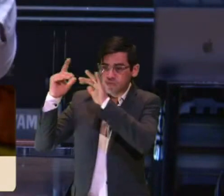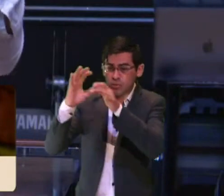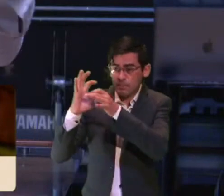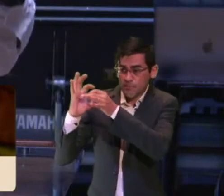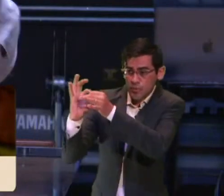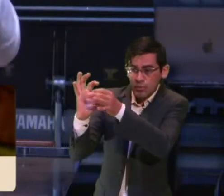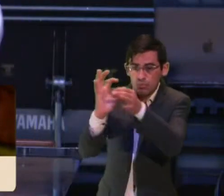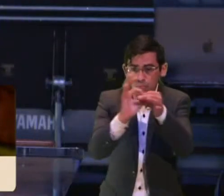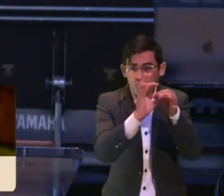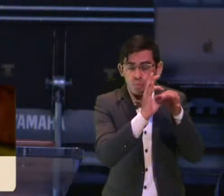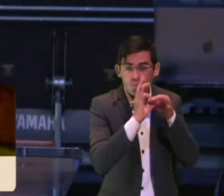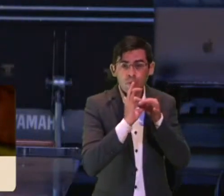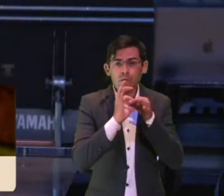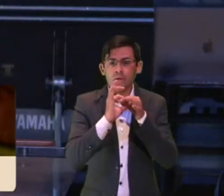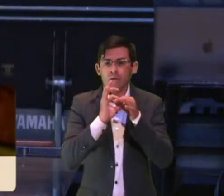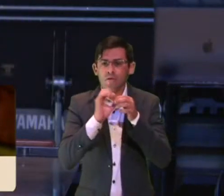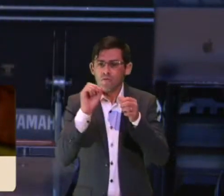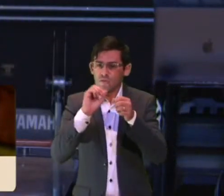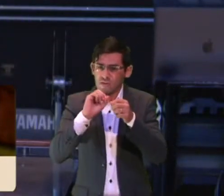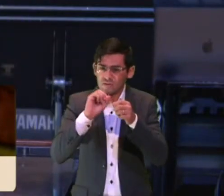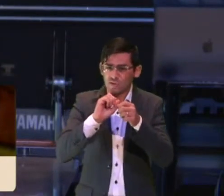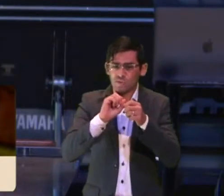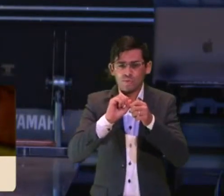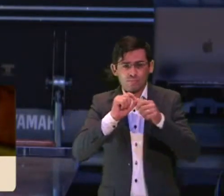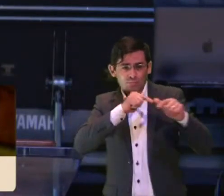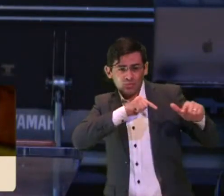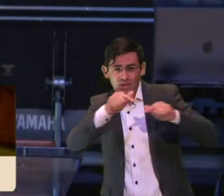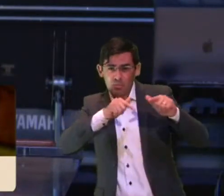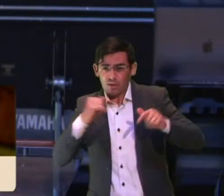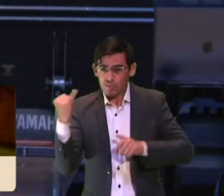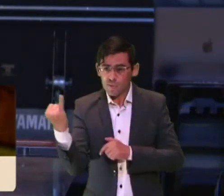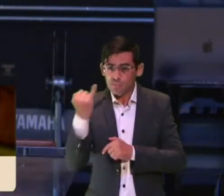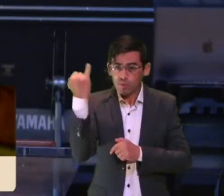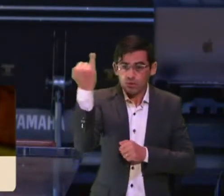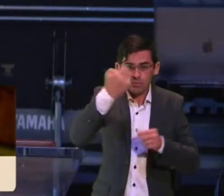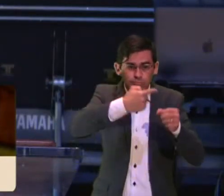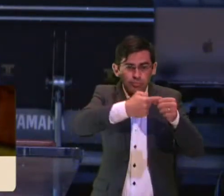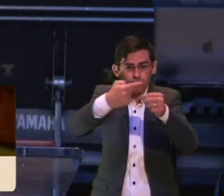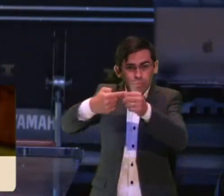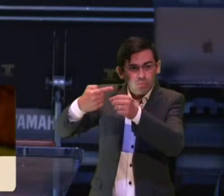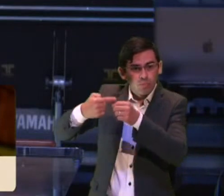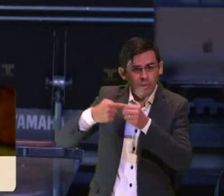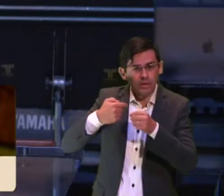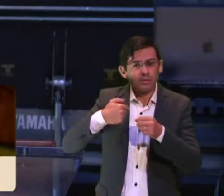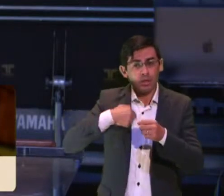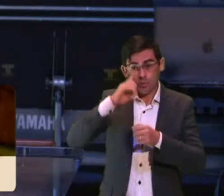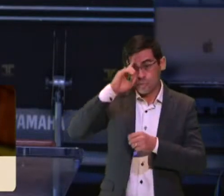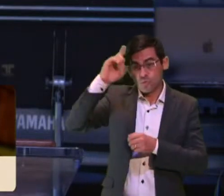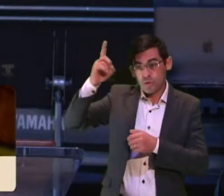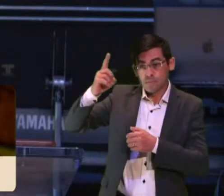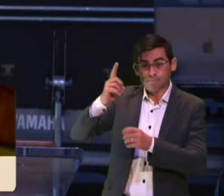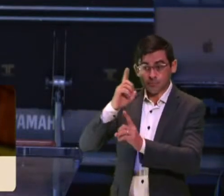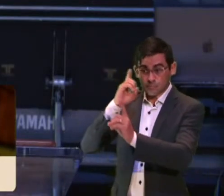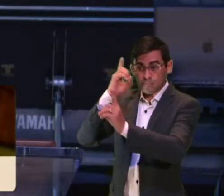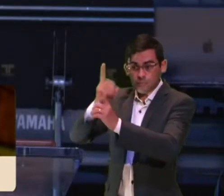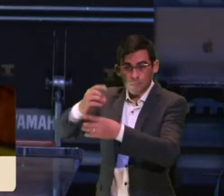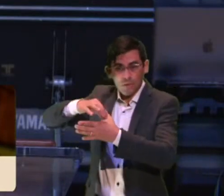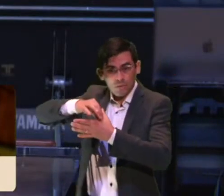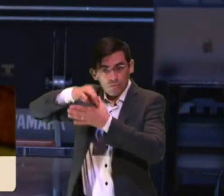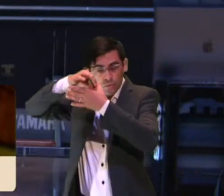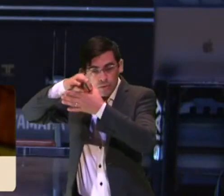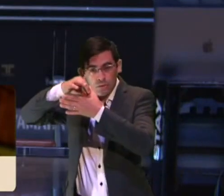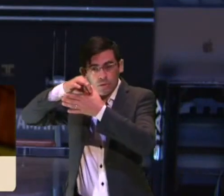que estão fazendo um trabalho relevante. E num desses encontros de líderes de jovens, eu estava presente. Eu tenho um amigo,